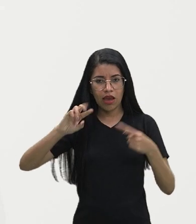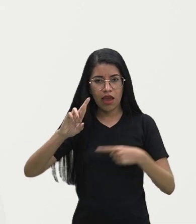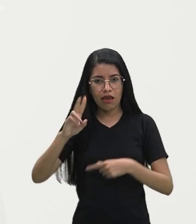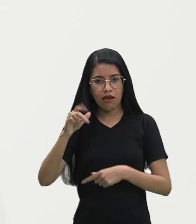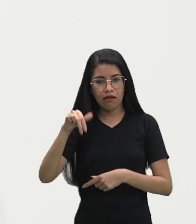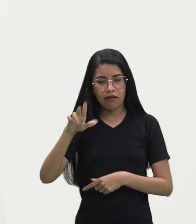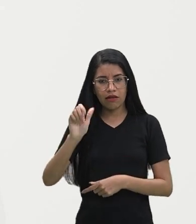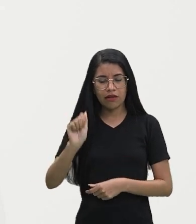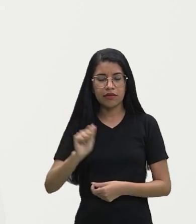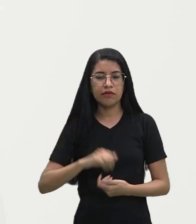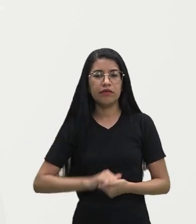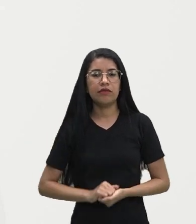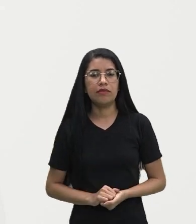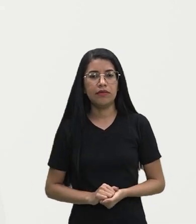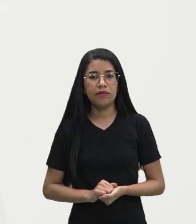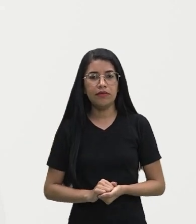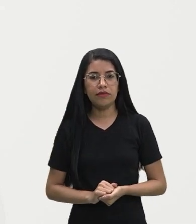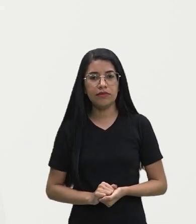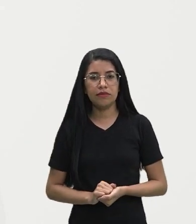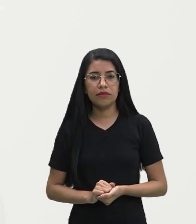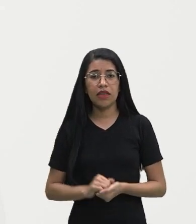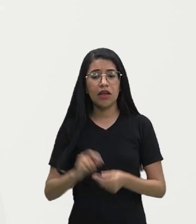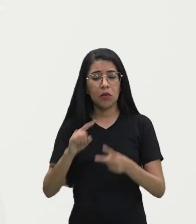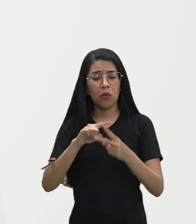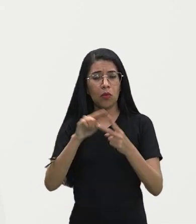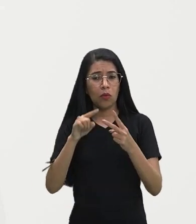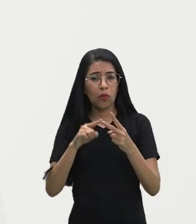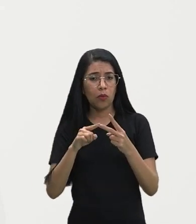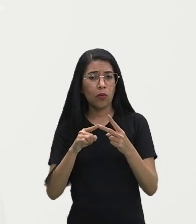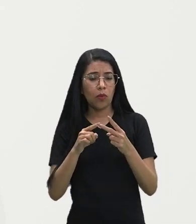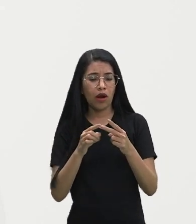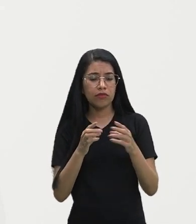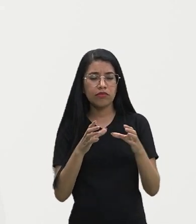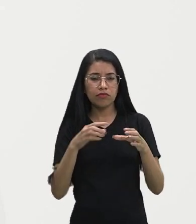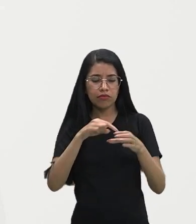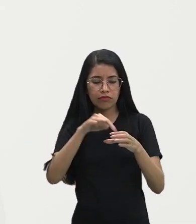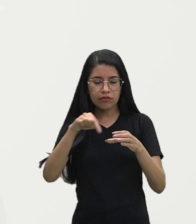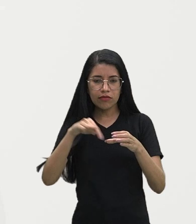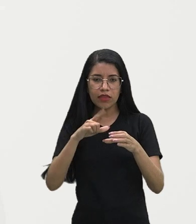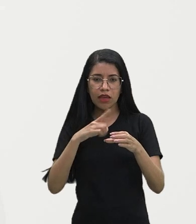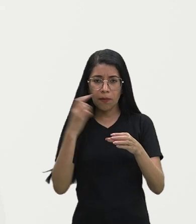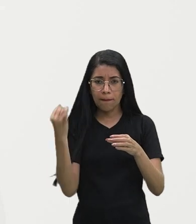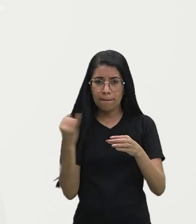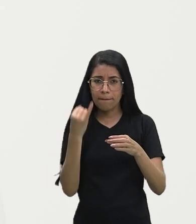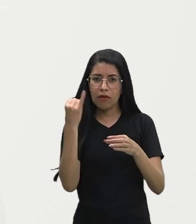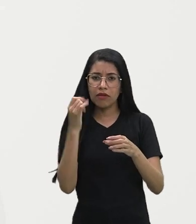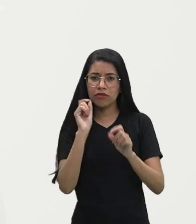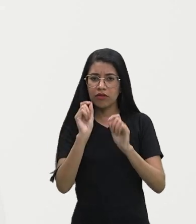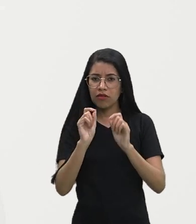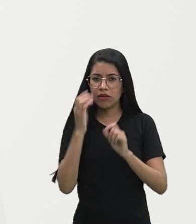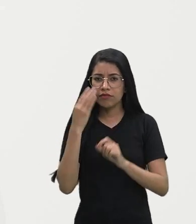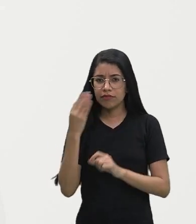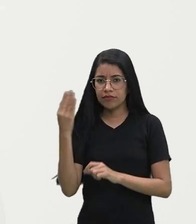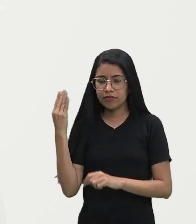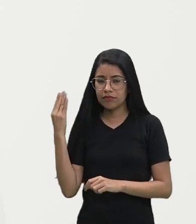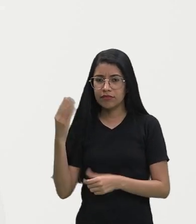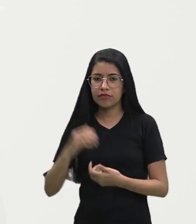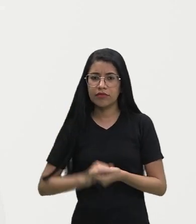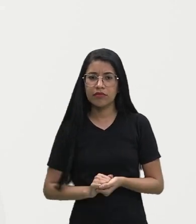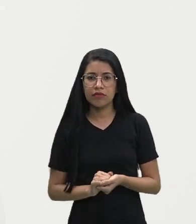é o DNA. Então eu tenho duas partes importantes de uma célula procarionte. Eu tenho aqui, ó, a estrutura que